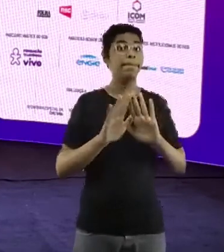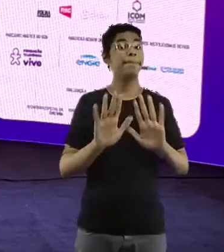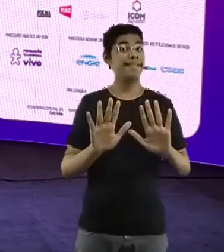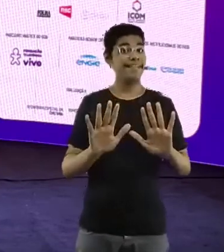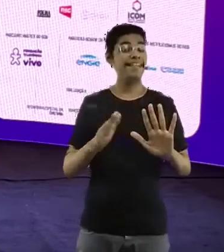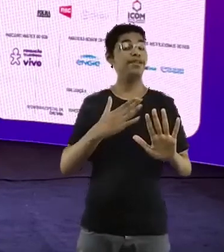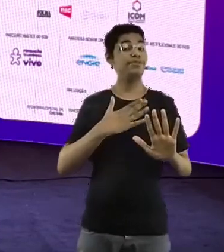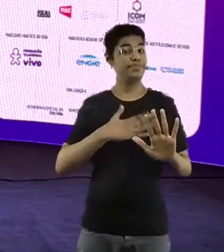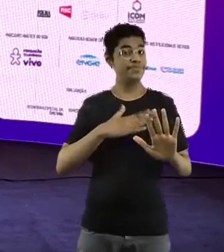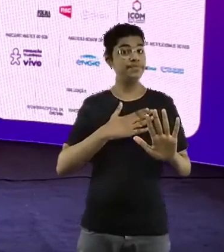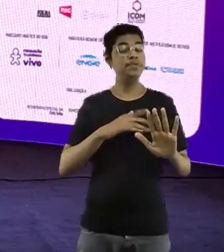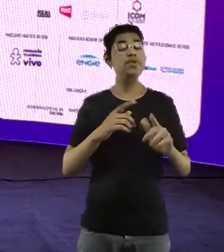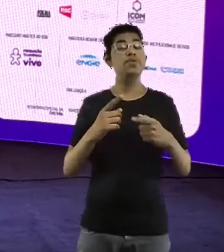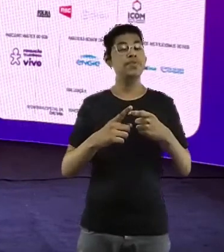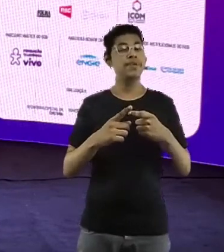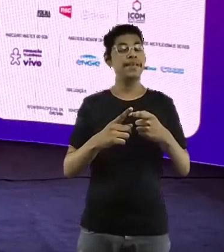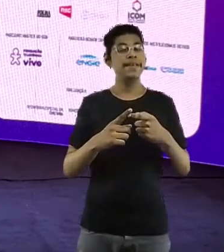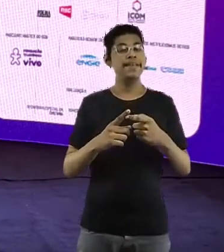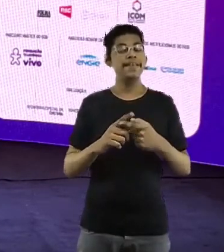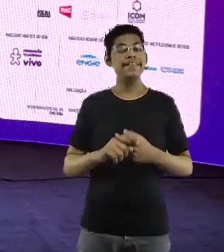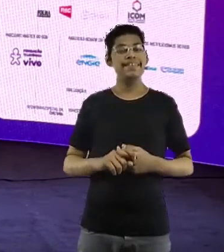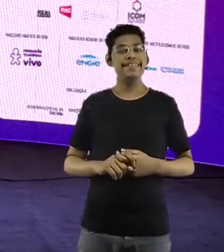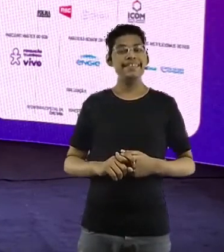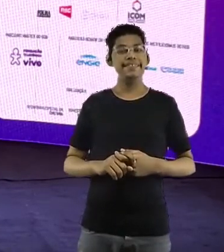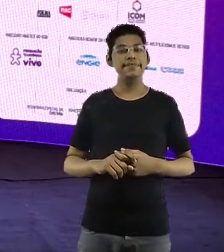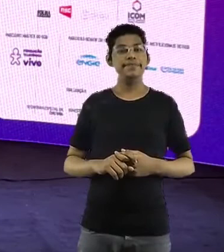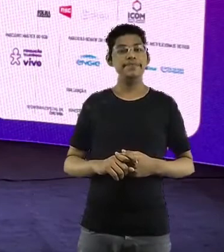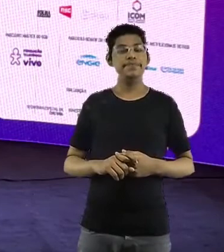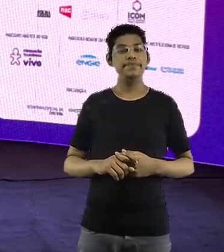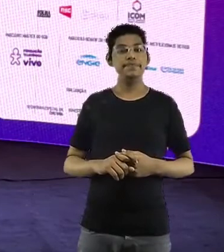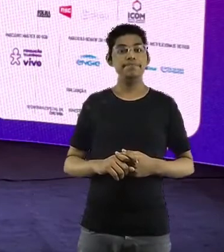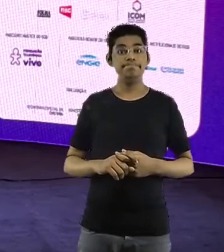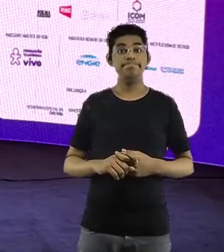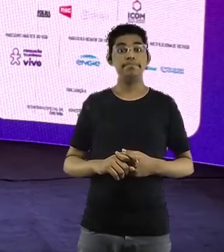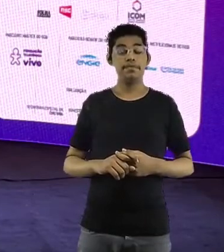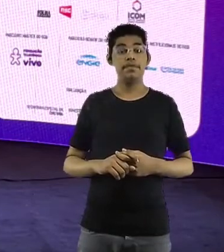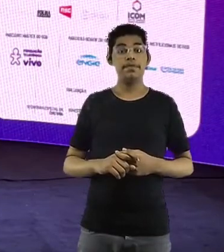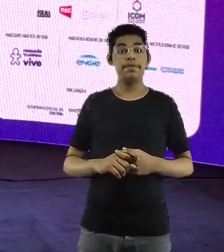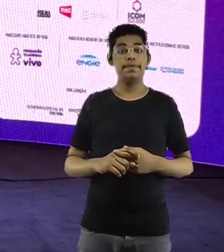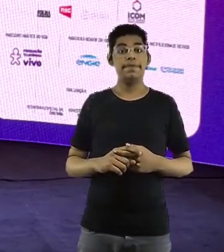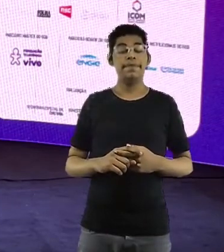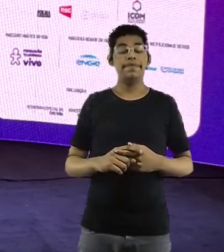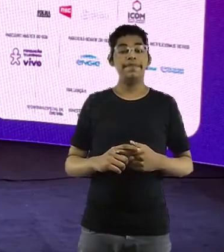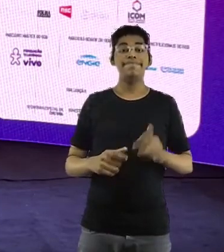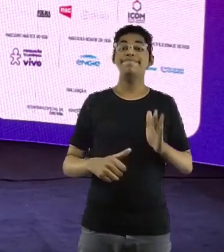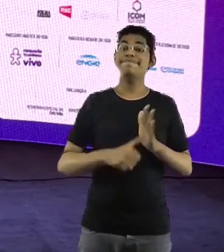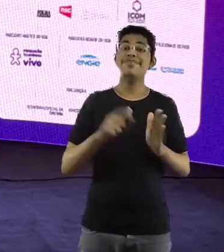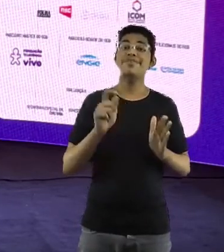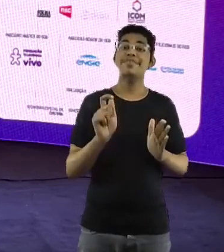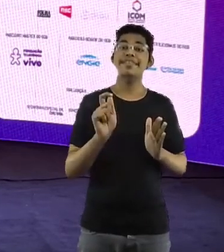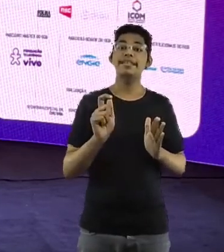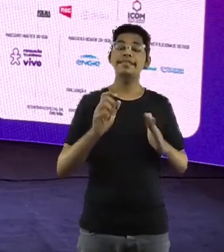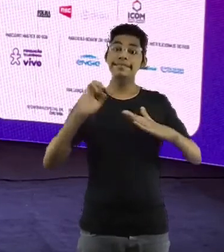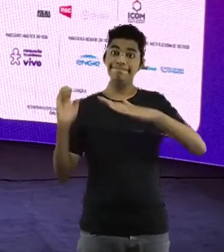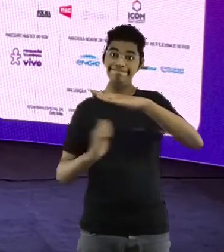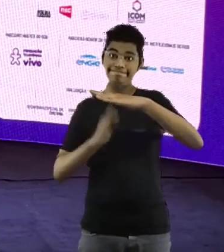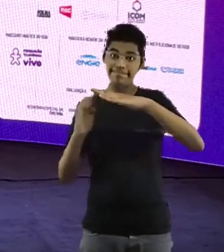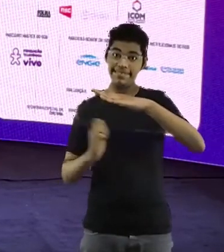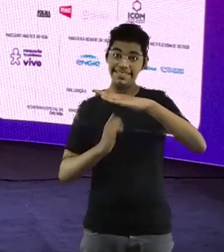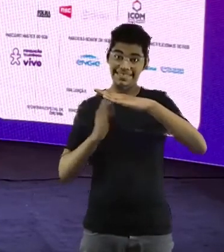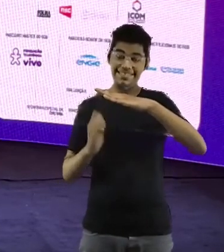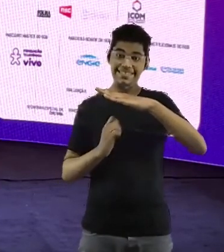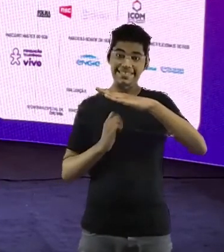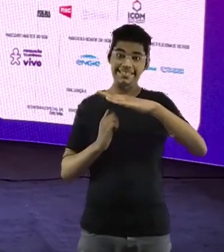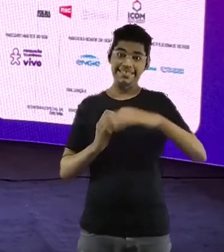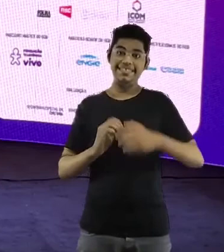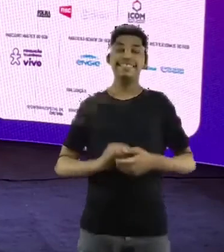eu digo isso? Porque, em primeiro lugar, as empresas, certo? Elas